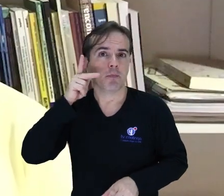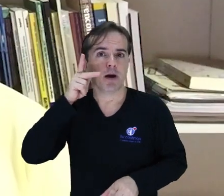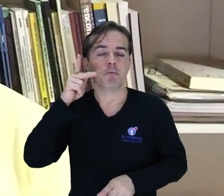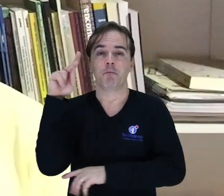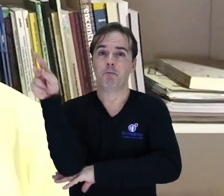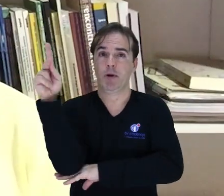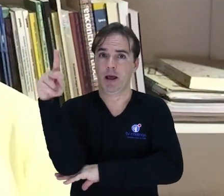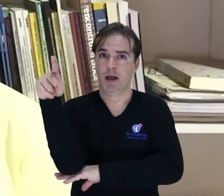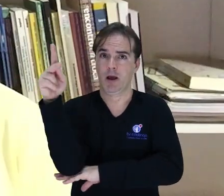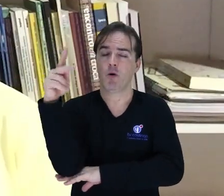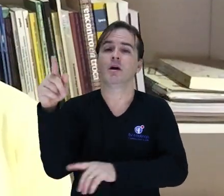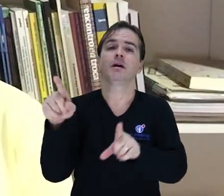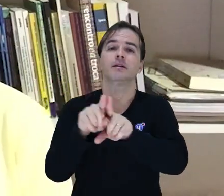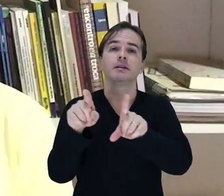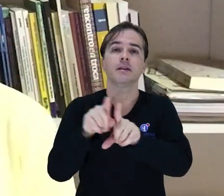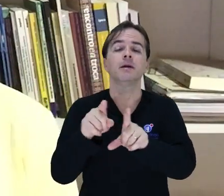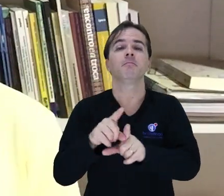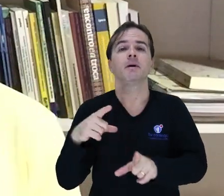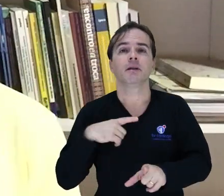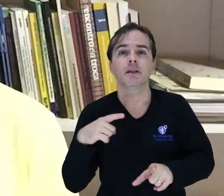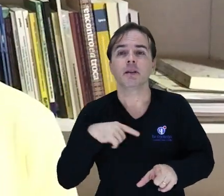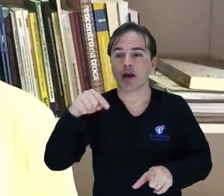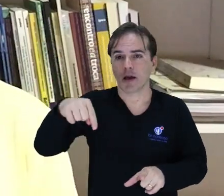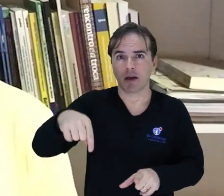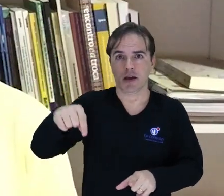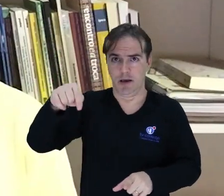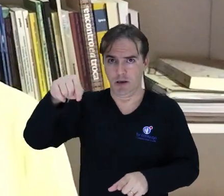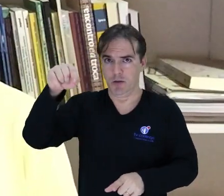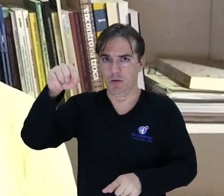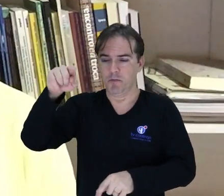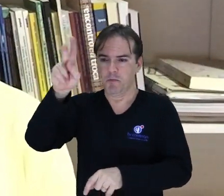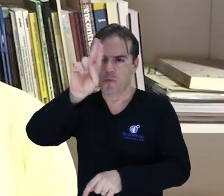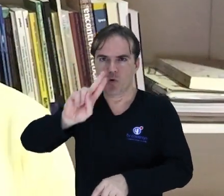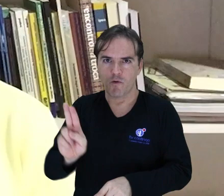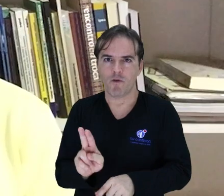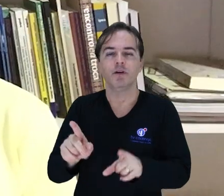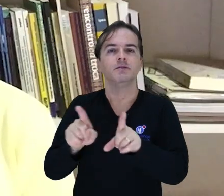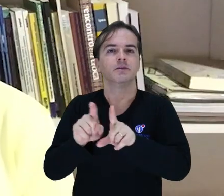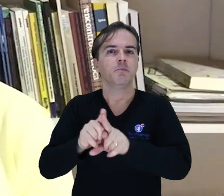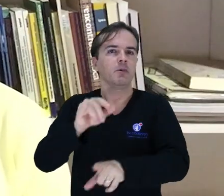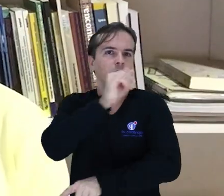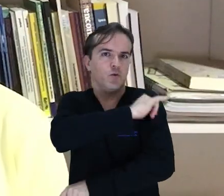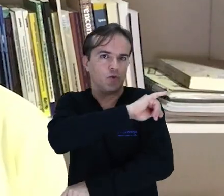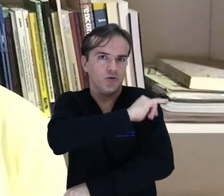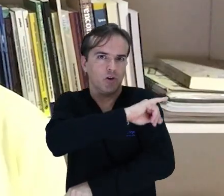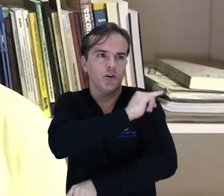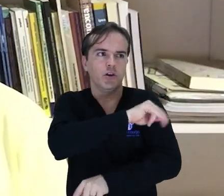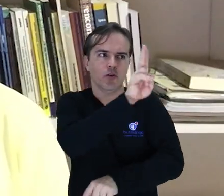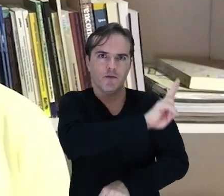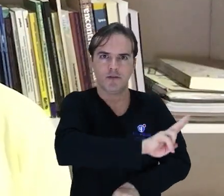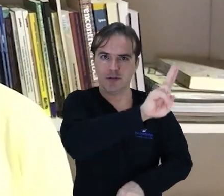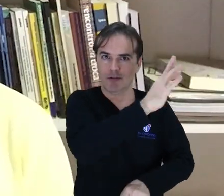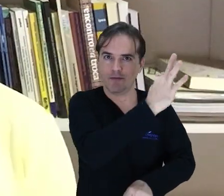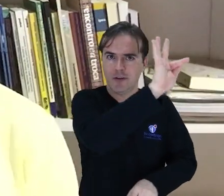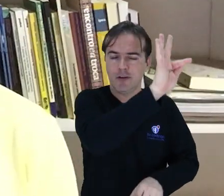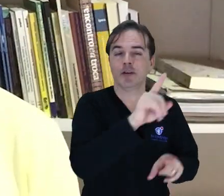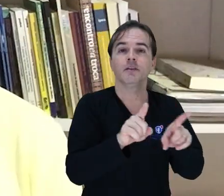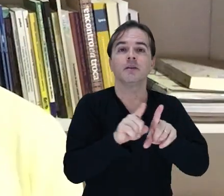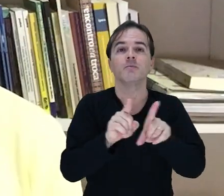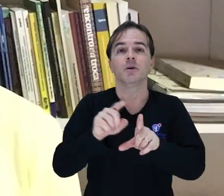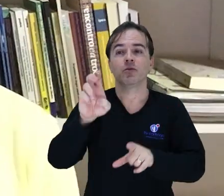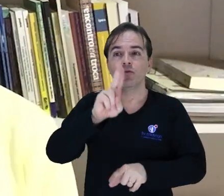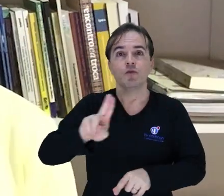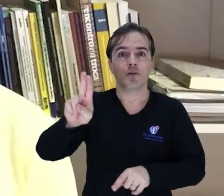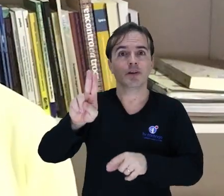da Univasf, nós temos a Universidade Federal do Estado do Rio de Janeiro, a Unirio, a Universidade Estadual de Feira